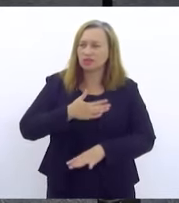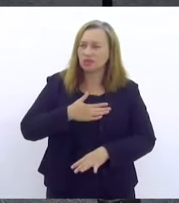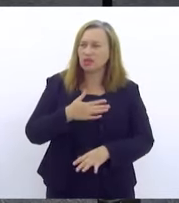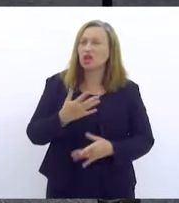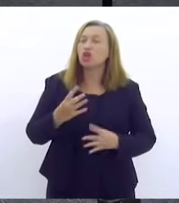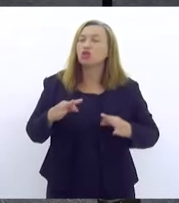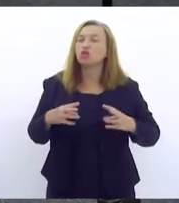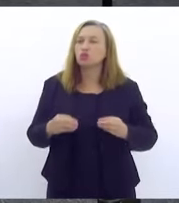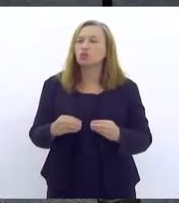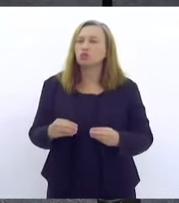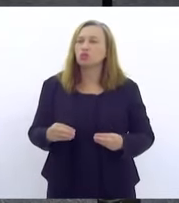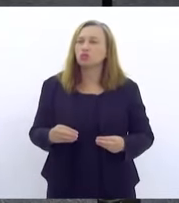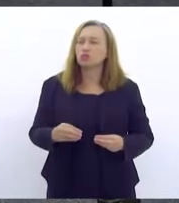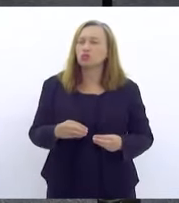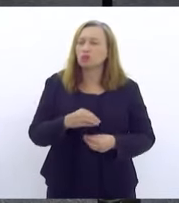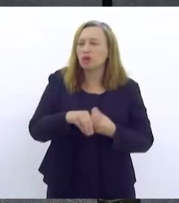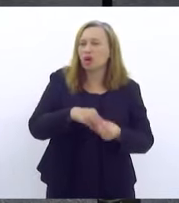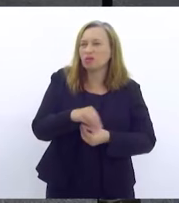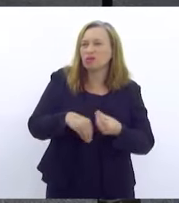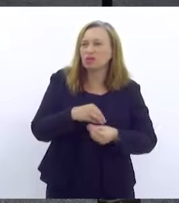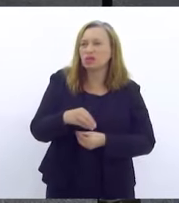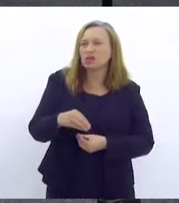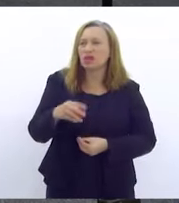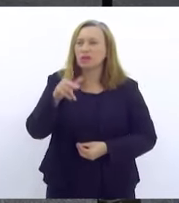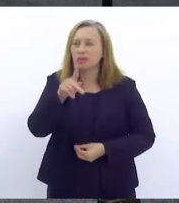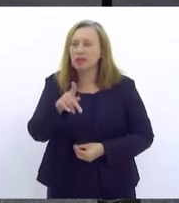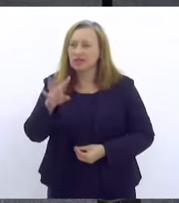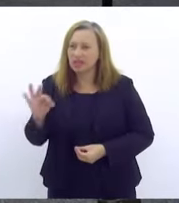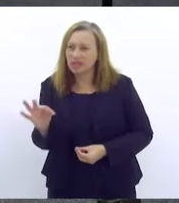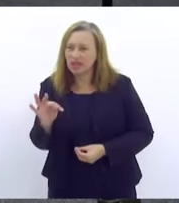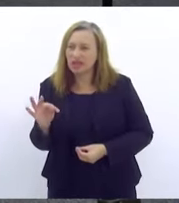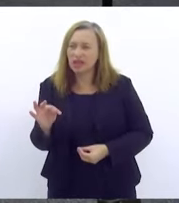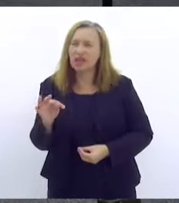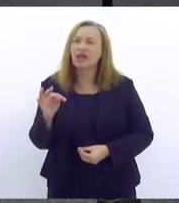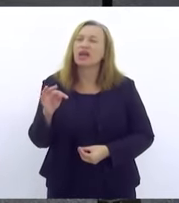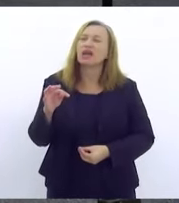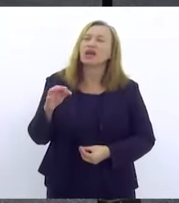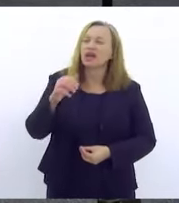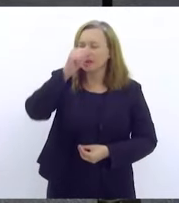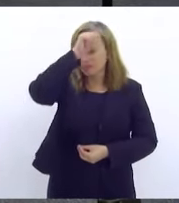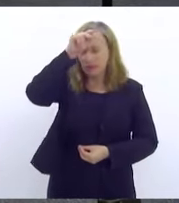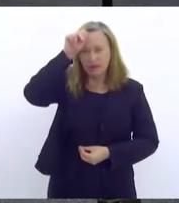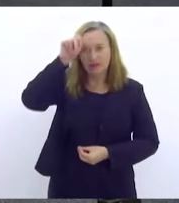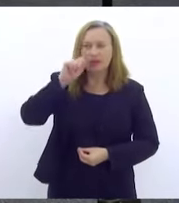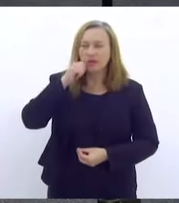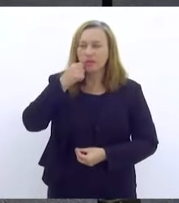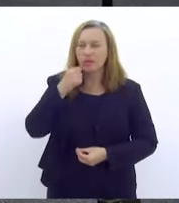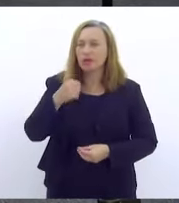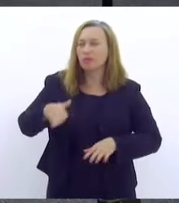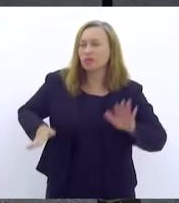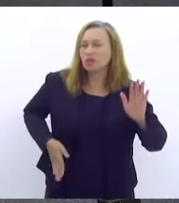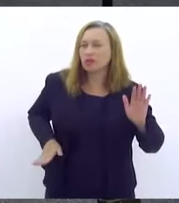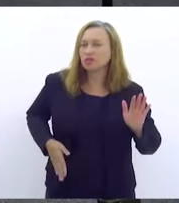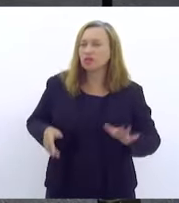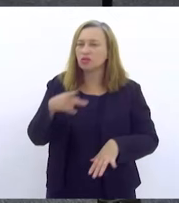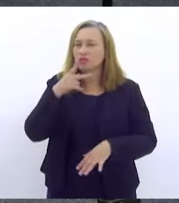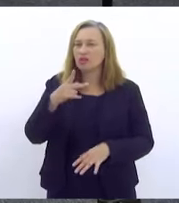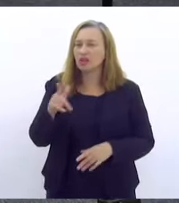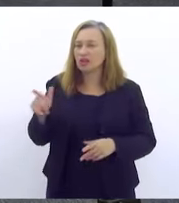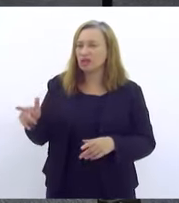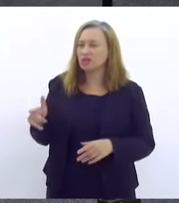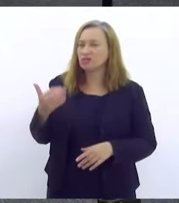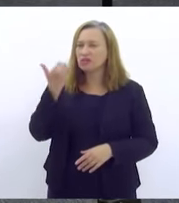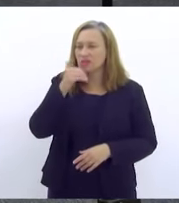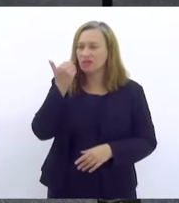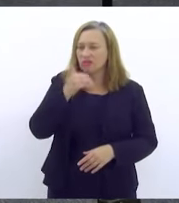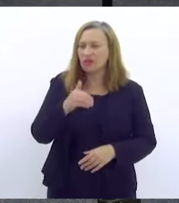PT, Eduardo Paes, tudo bandido, bandido. E quando eu falo que eles comem no mesmo coxo, né,